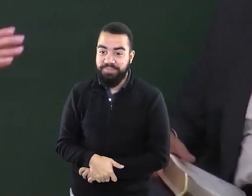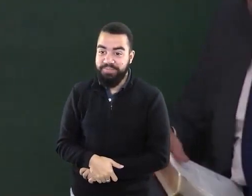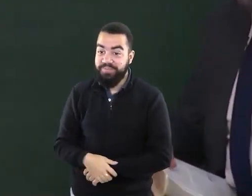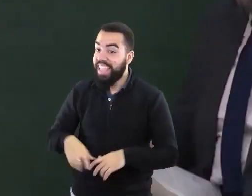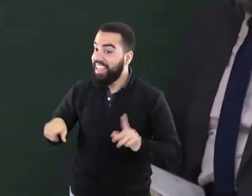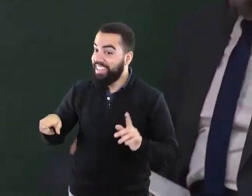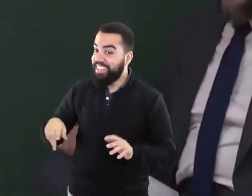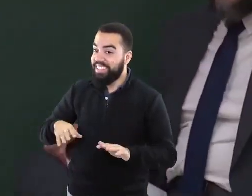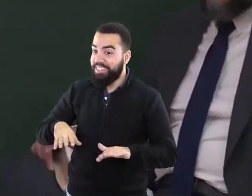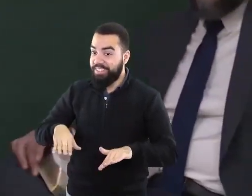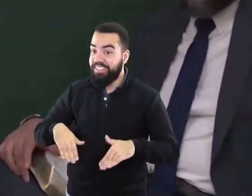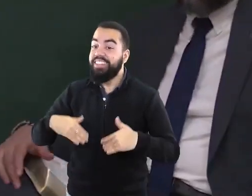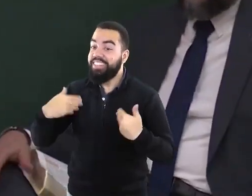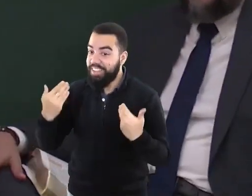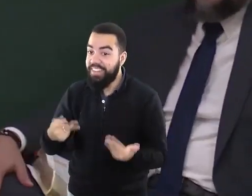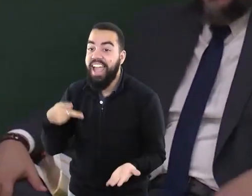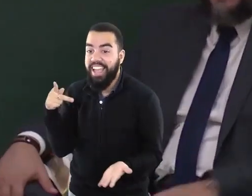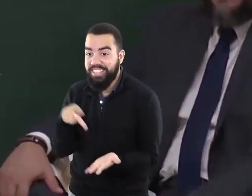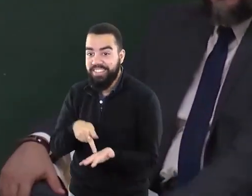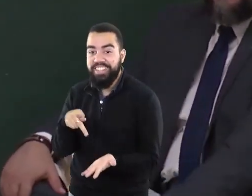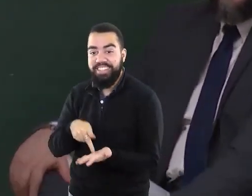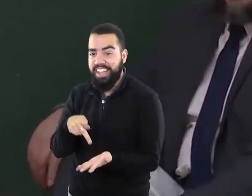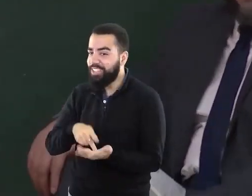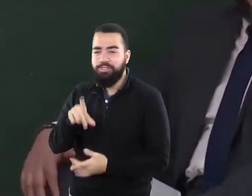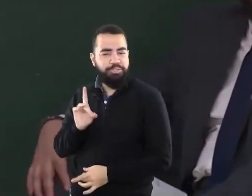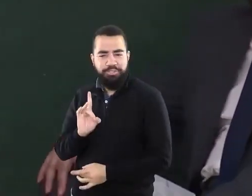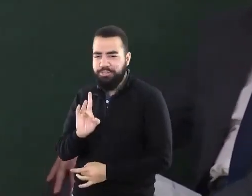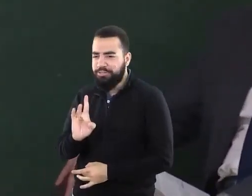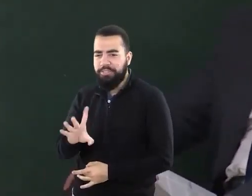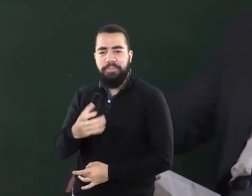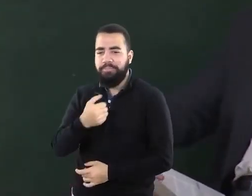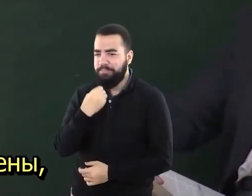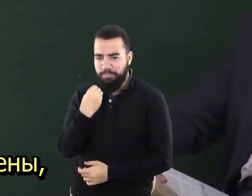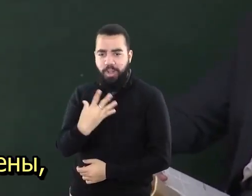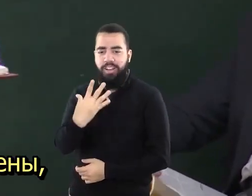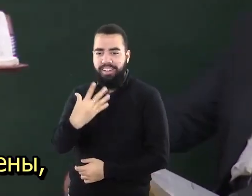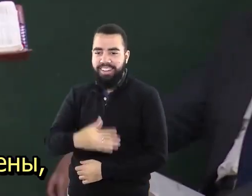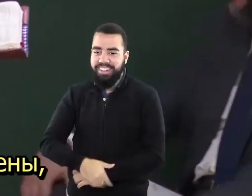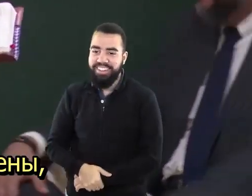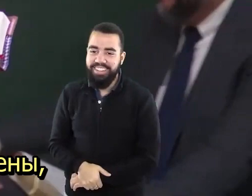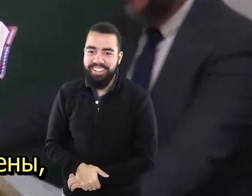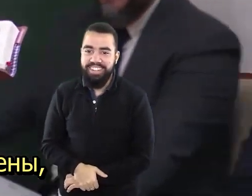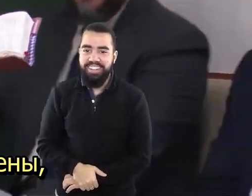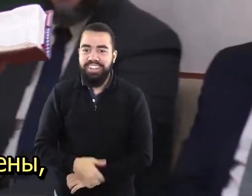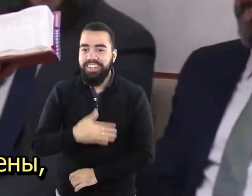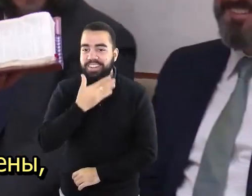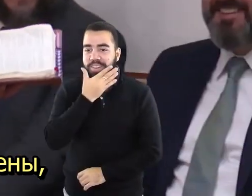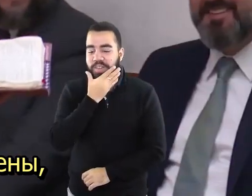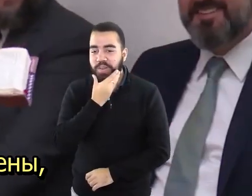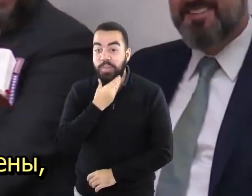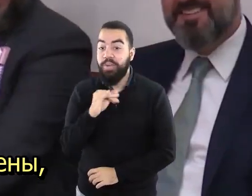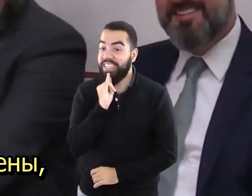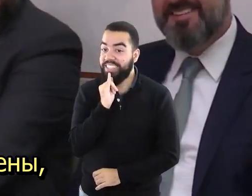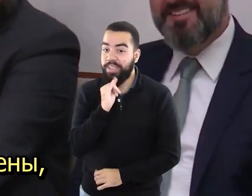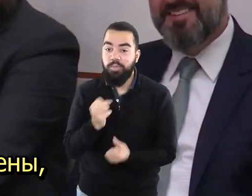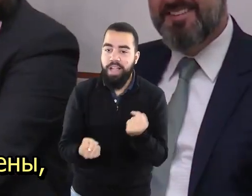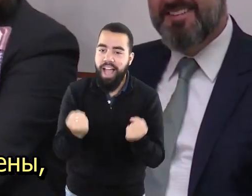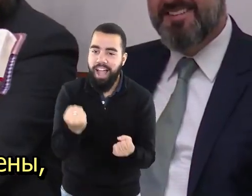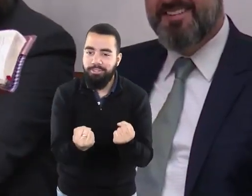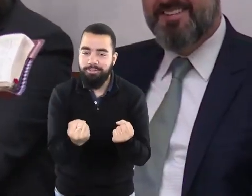para valer. Hã? Só sucesso. Os homens abrem a porta do carro para a esposa